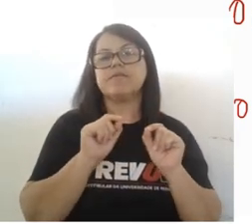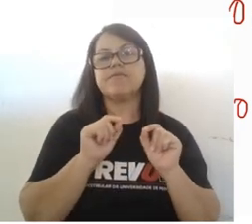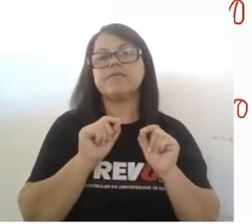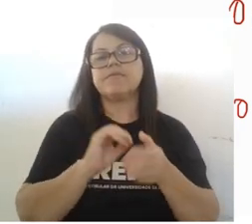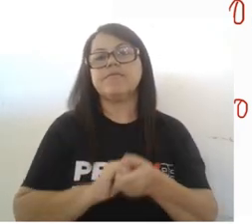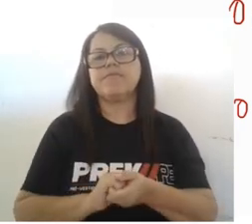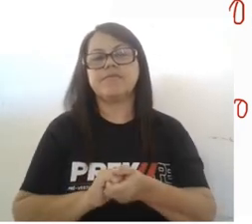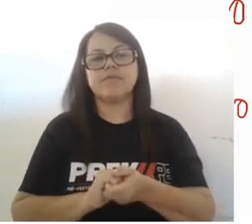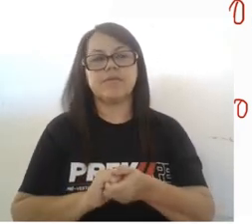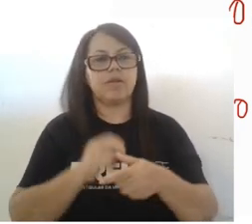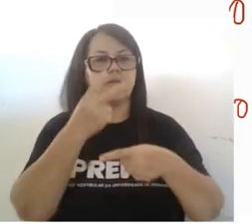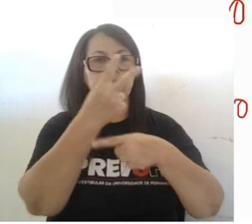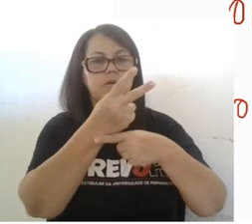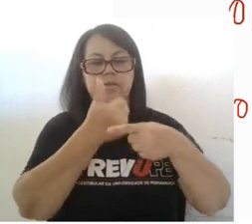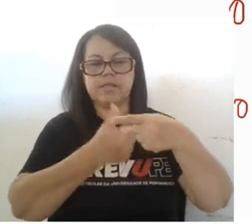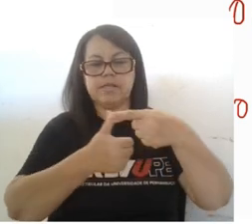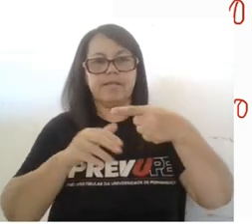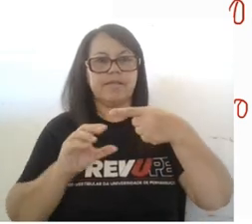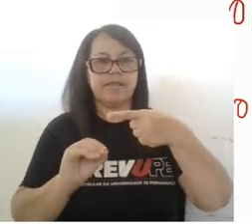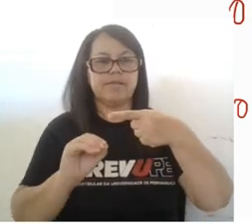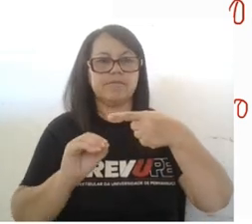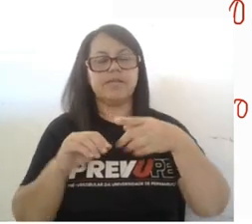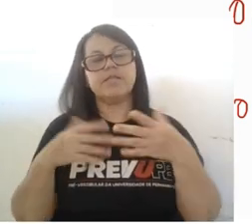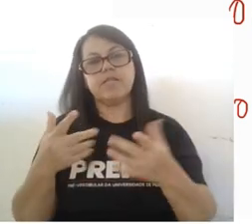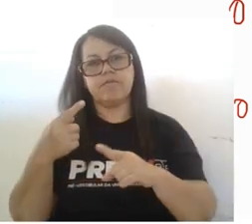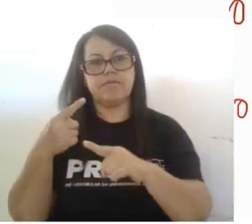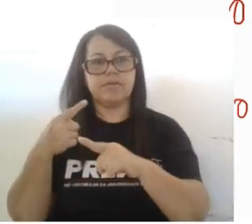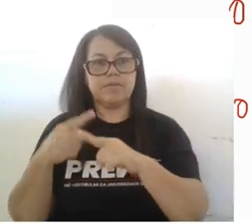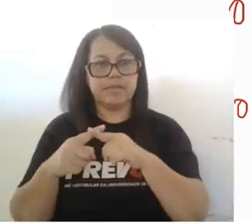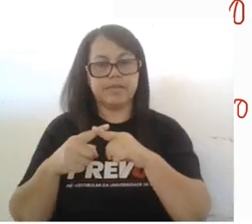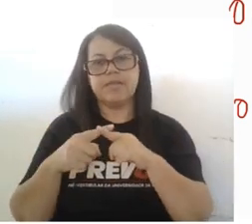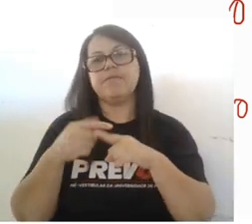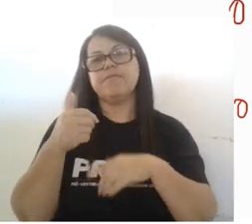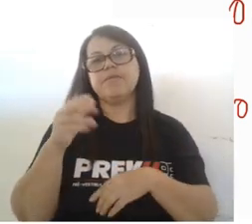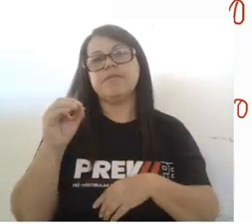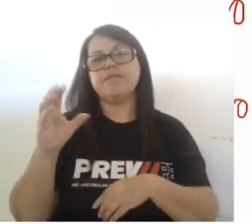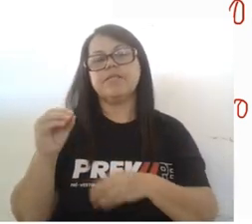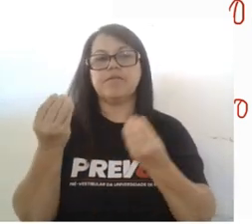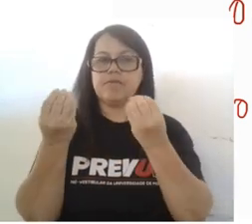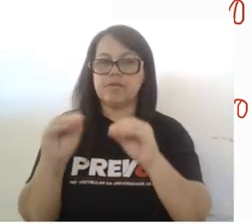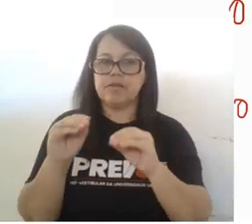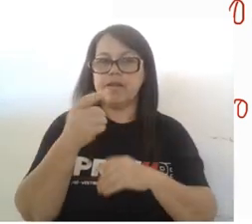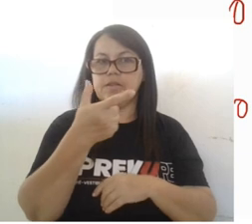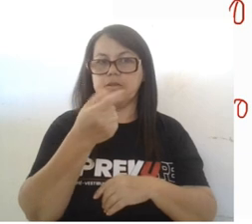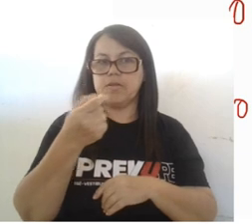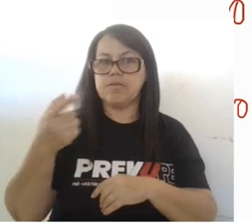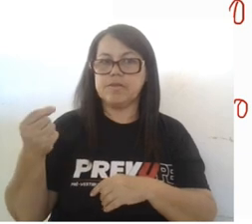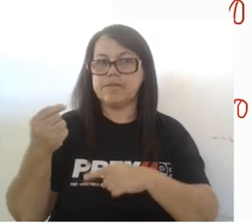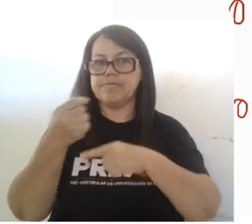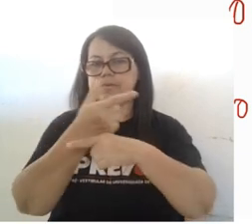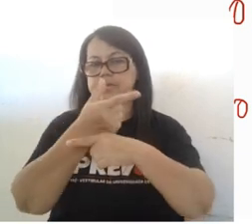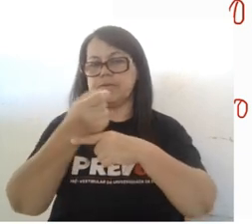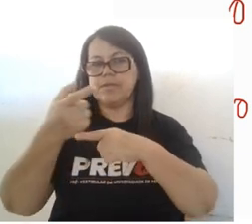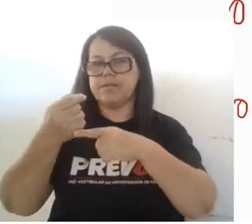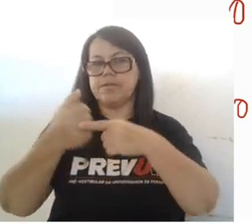né? Então, como aqui não está sobre 100, eu vou multiplicar aqui por 100 e vou ter 200 sobre